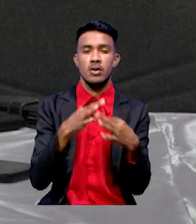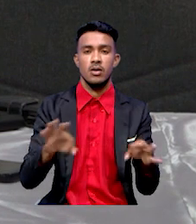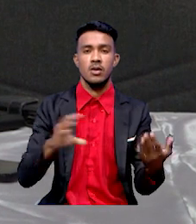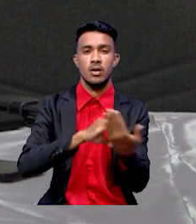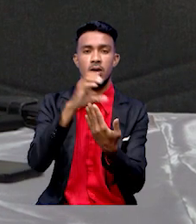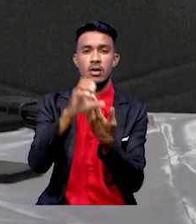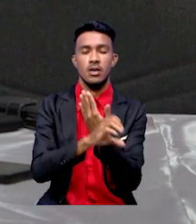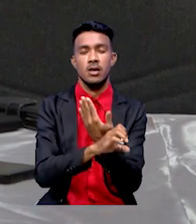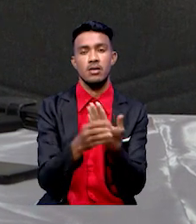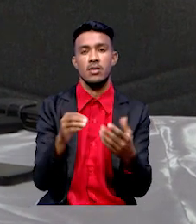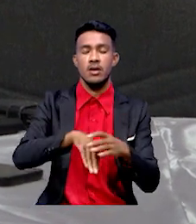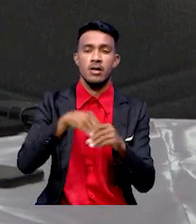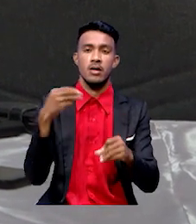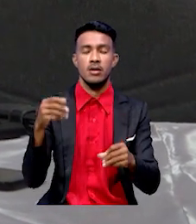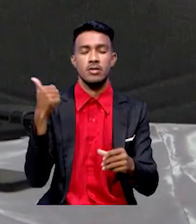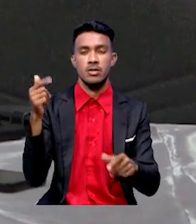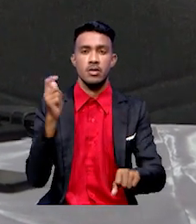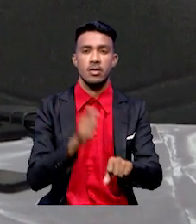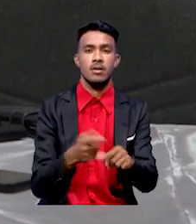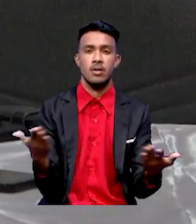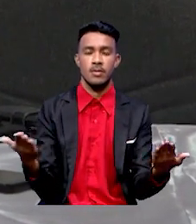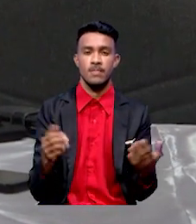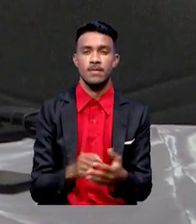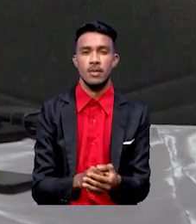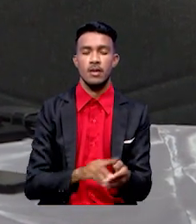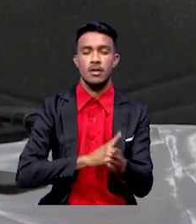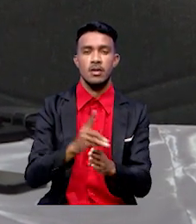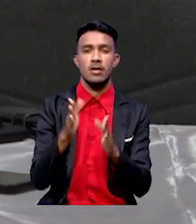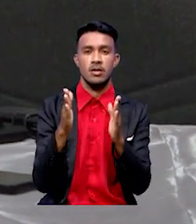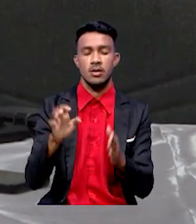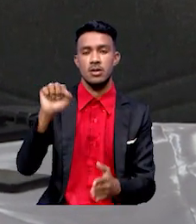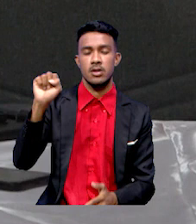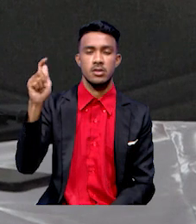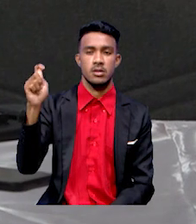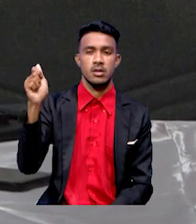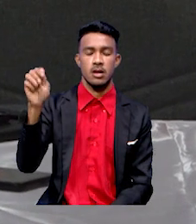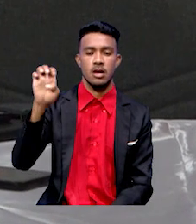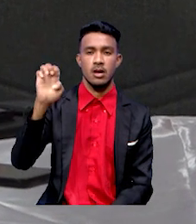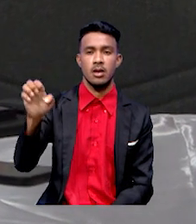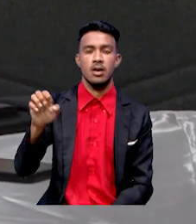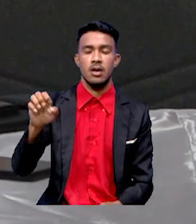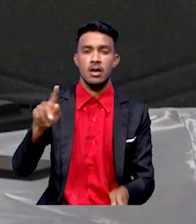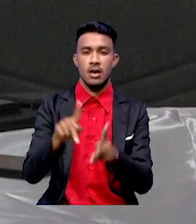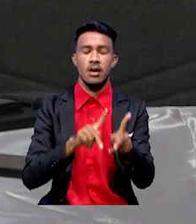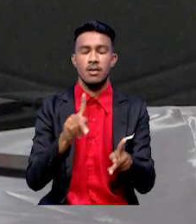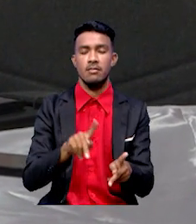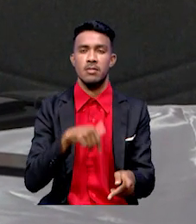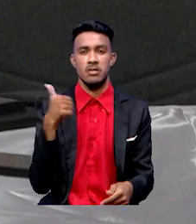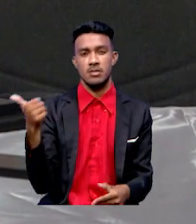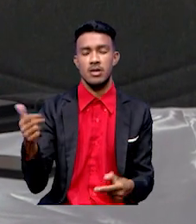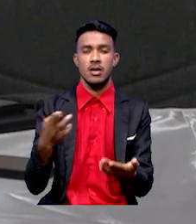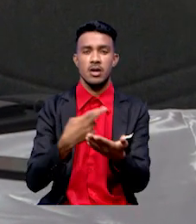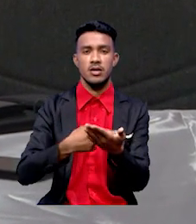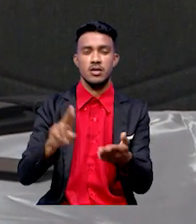né, fora tema, tempo mabe maca. Diretor-geral está em Atetem e a eleitor Balon antes de resisto